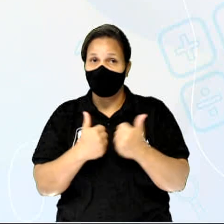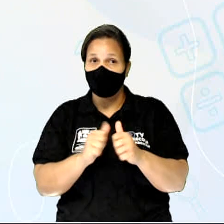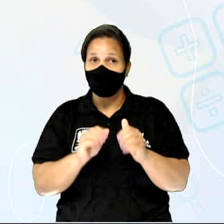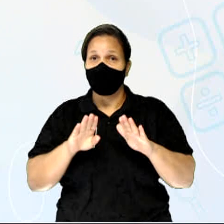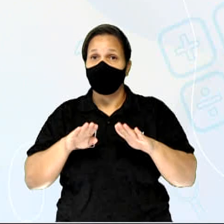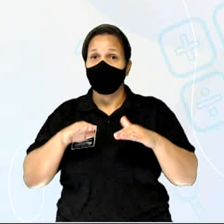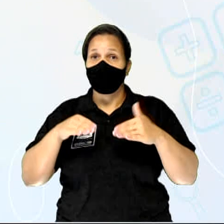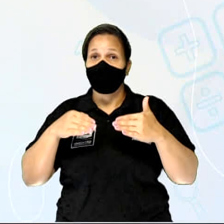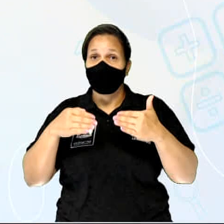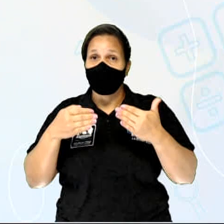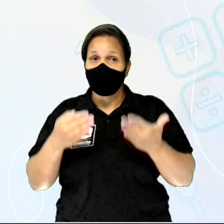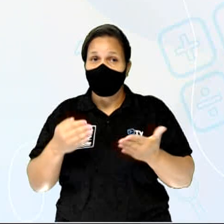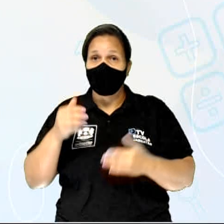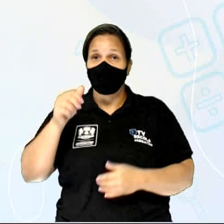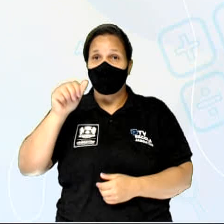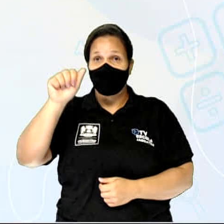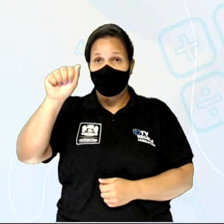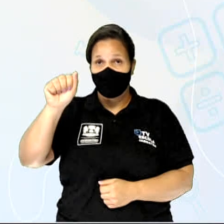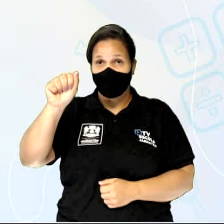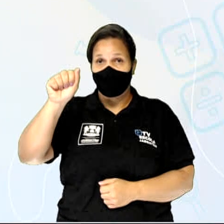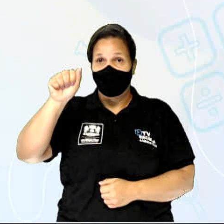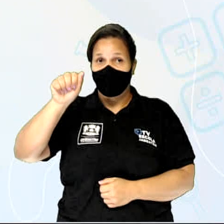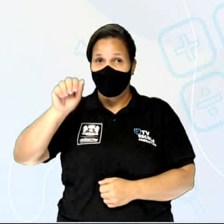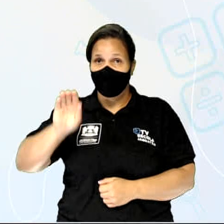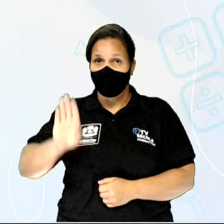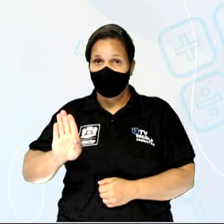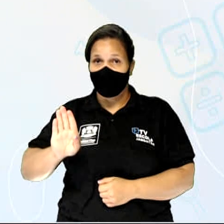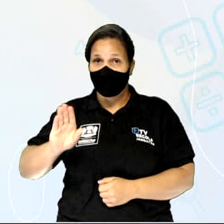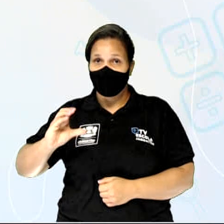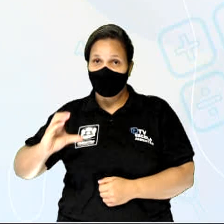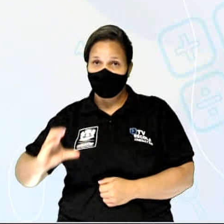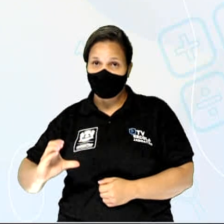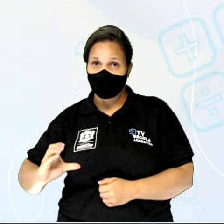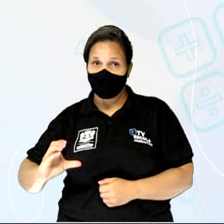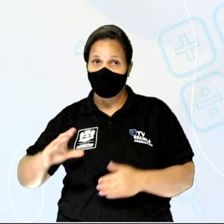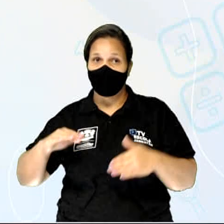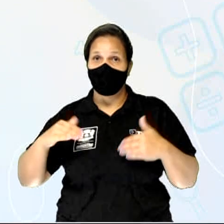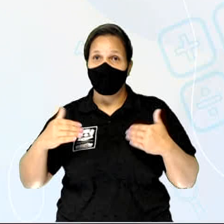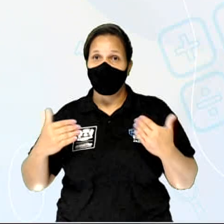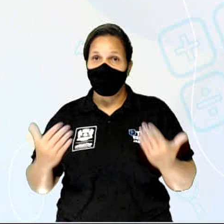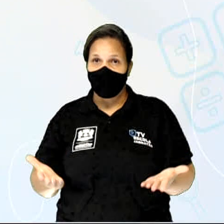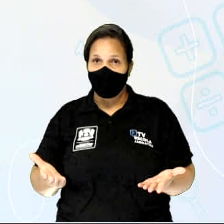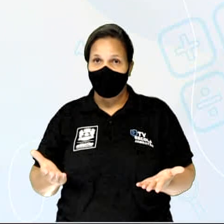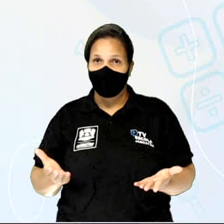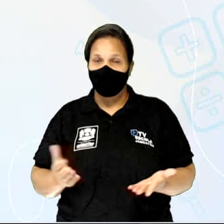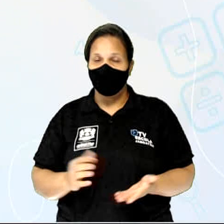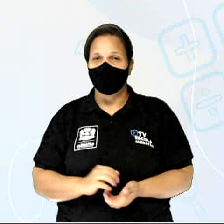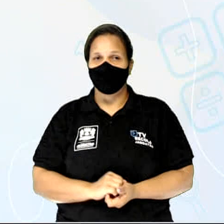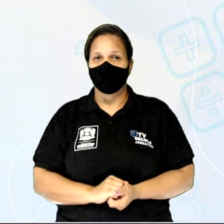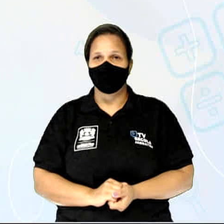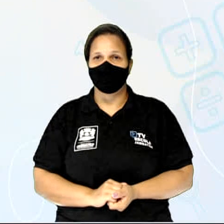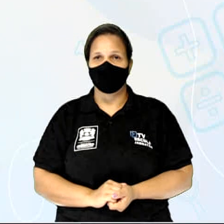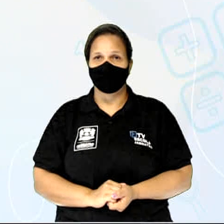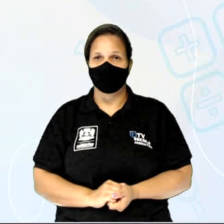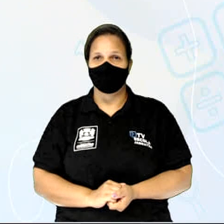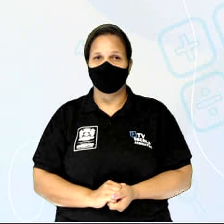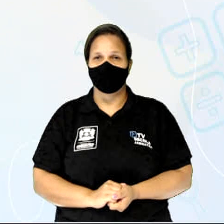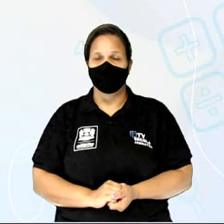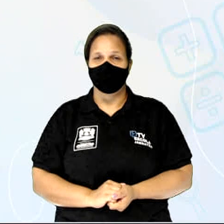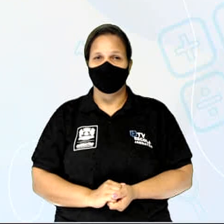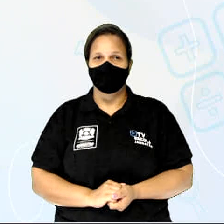to go by bus, she will go by bus ou she will goes by